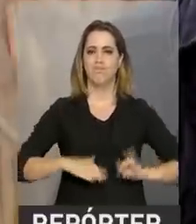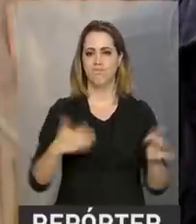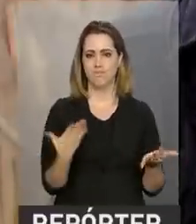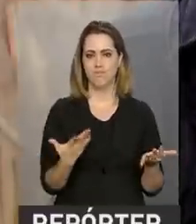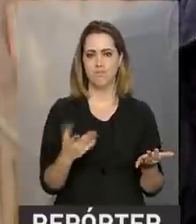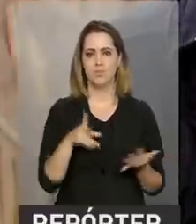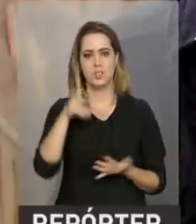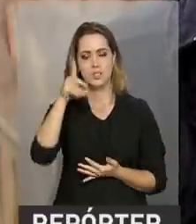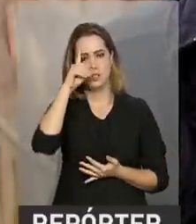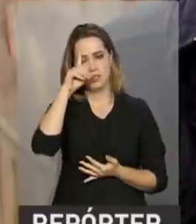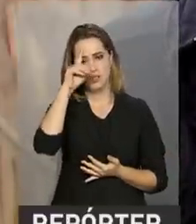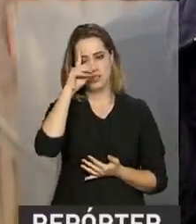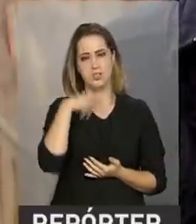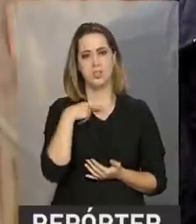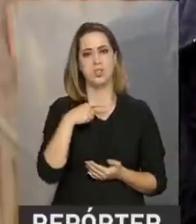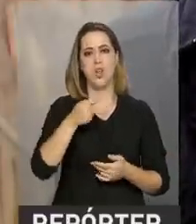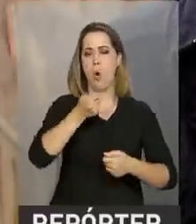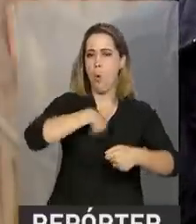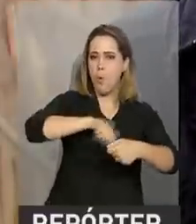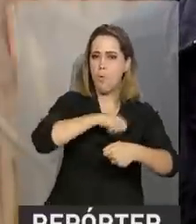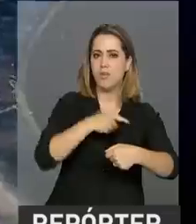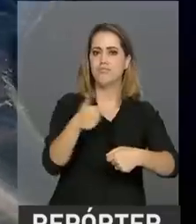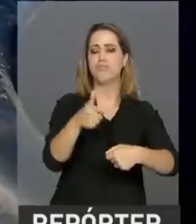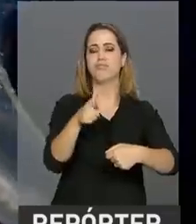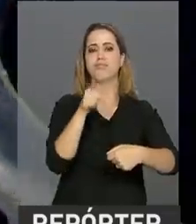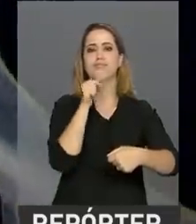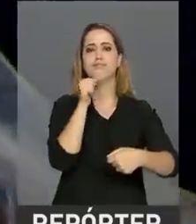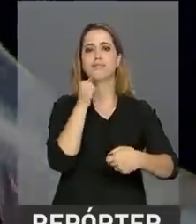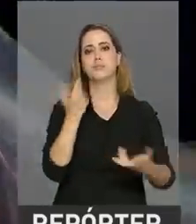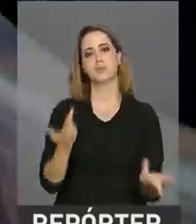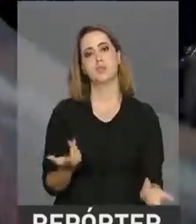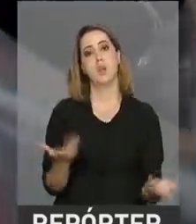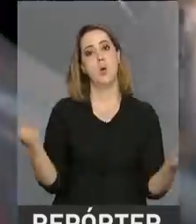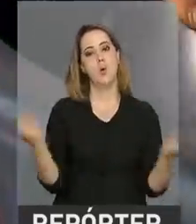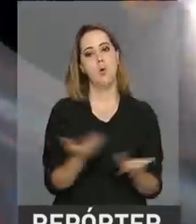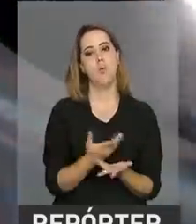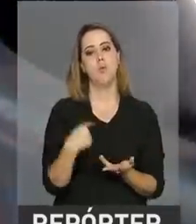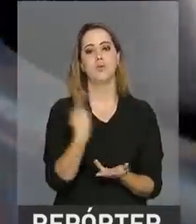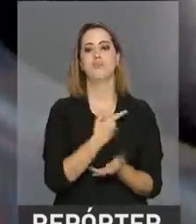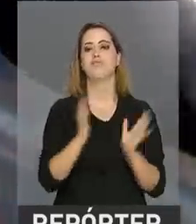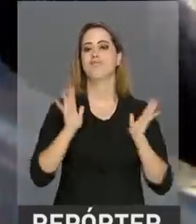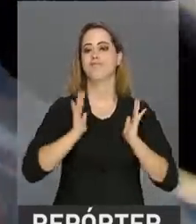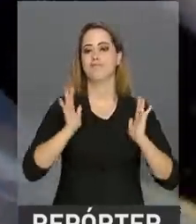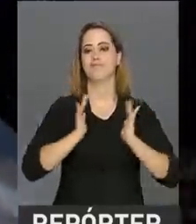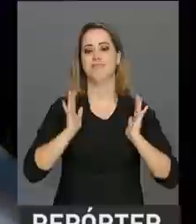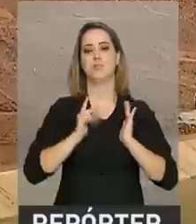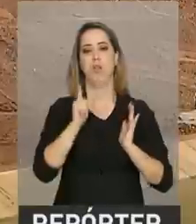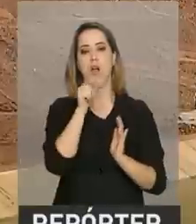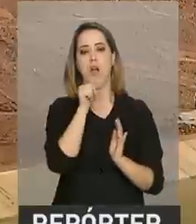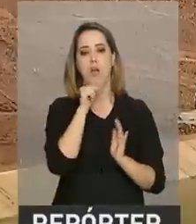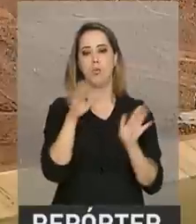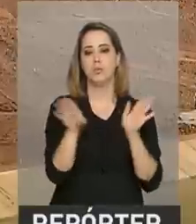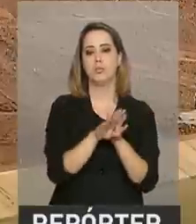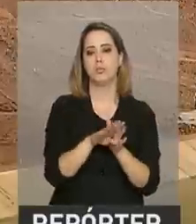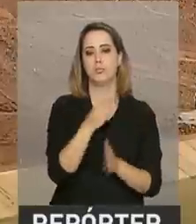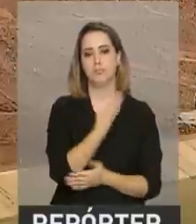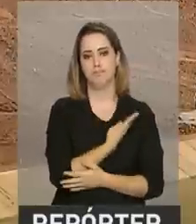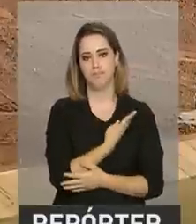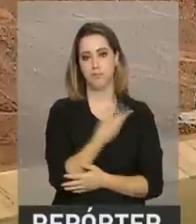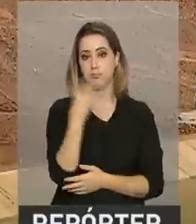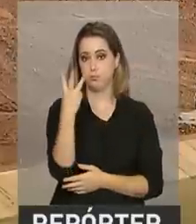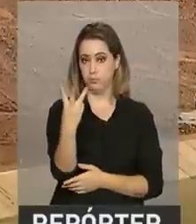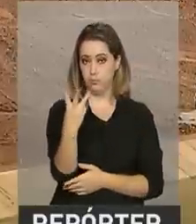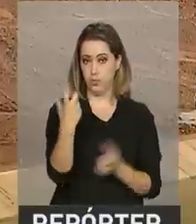Ter dias de querer fazer a comida e não ter água, né? Hoje nós estamos ricos com água. A terceira estação